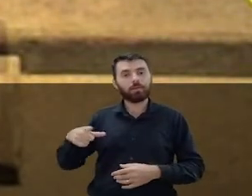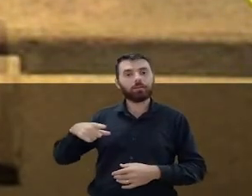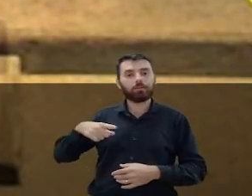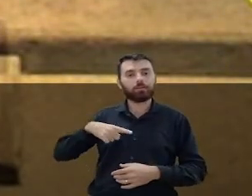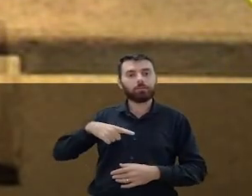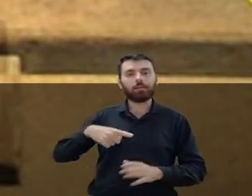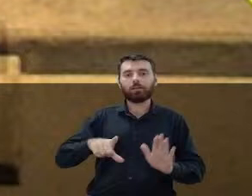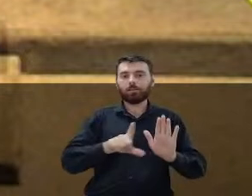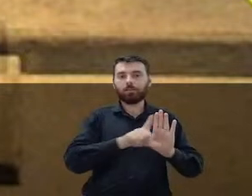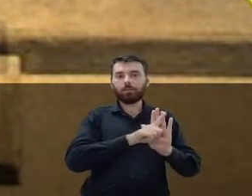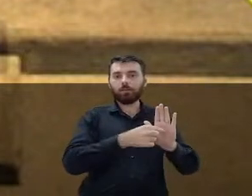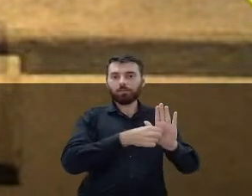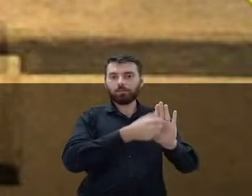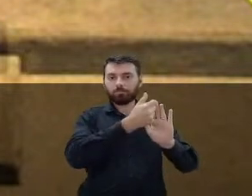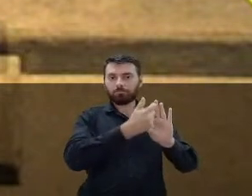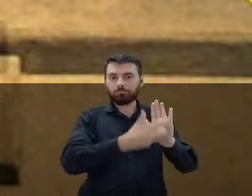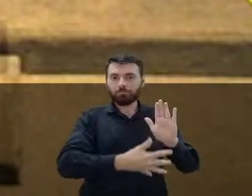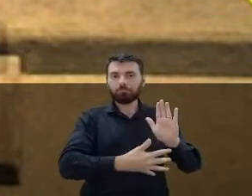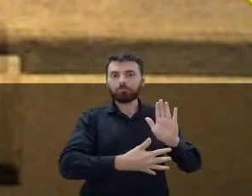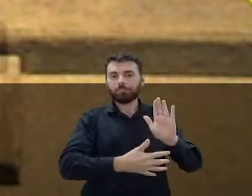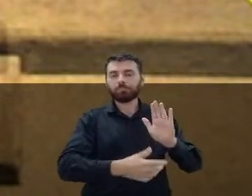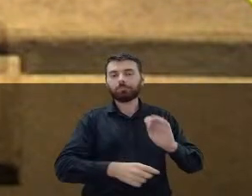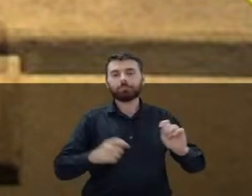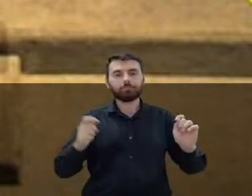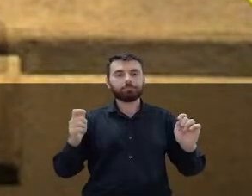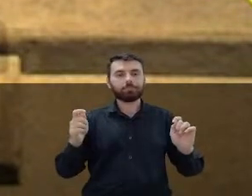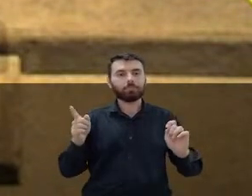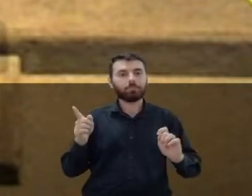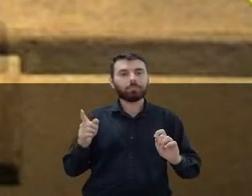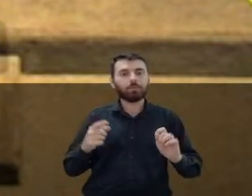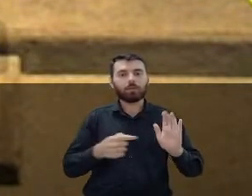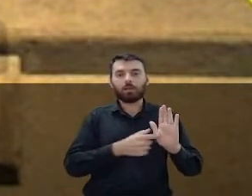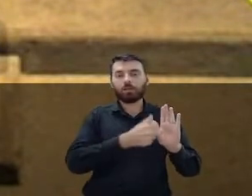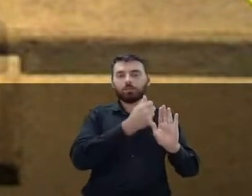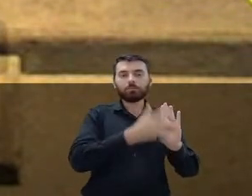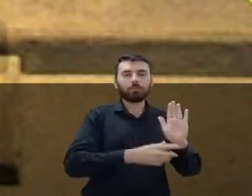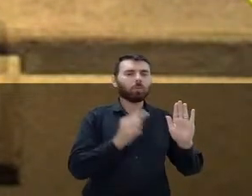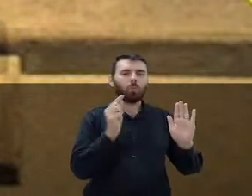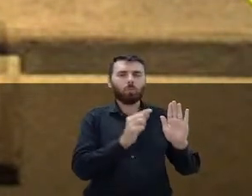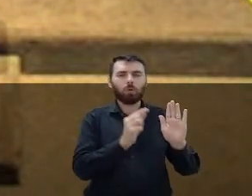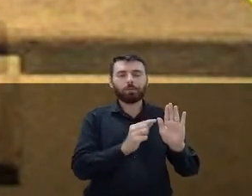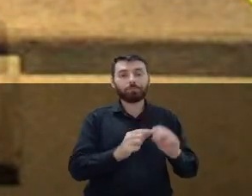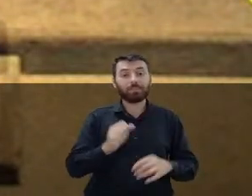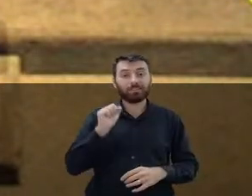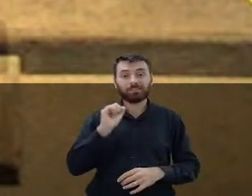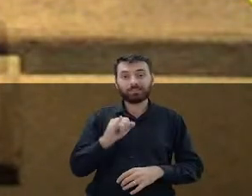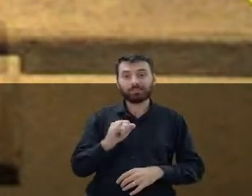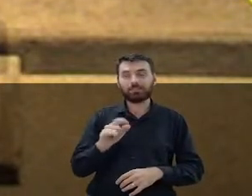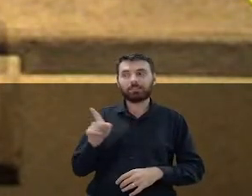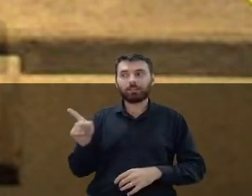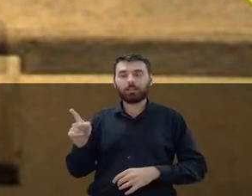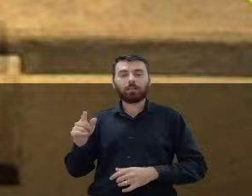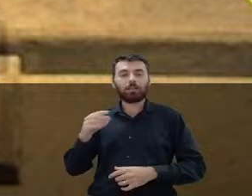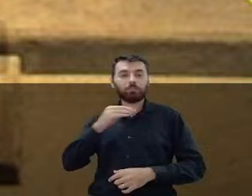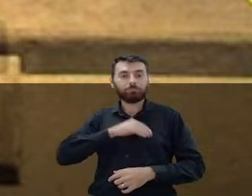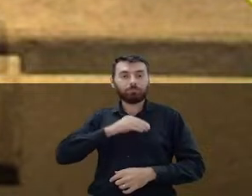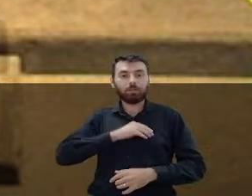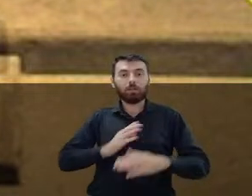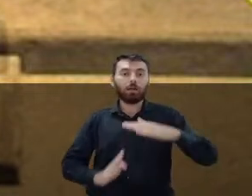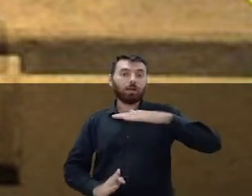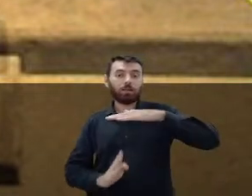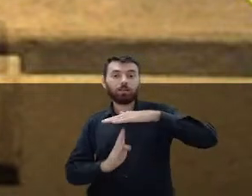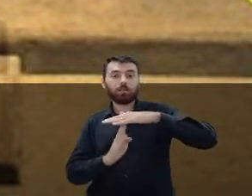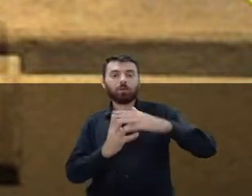lei, que reza que até 40% do teto pode usufruir